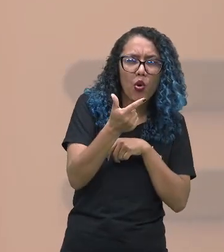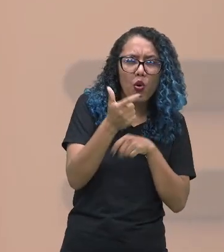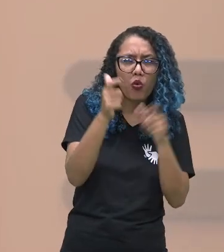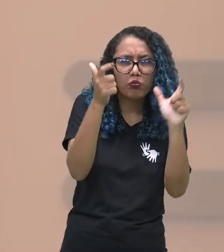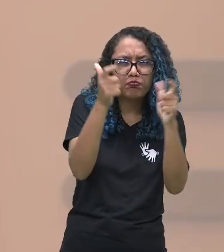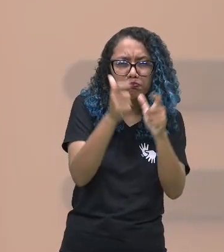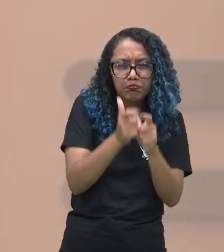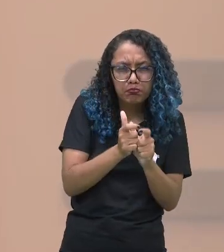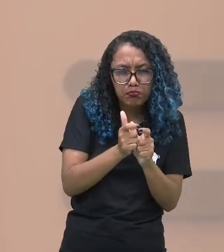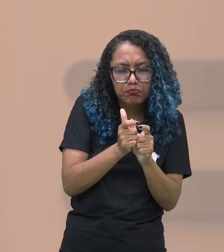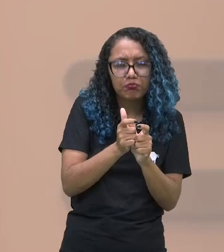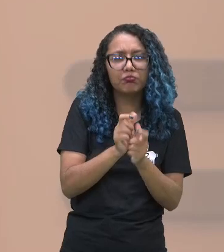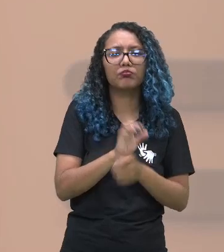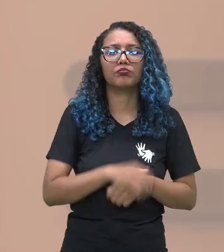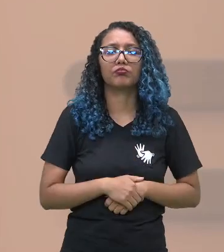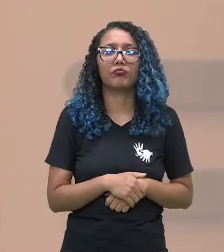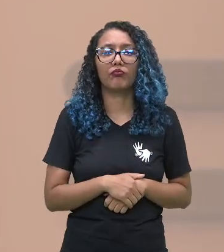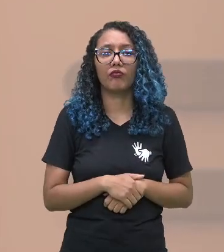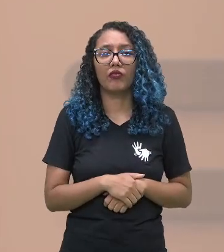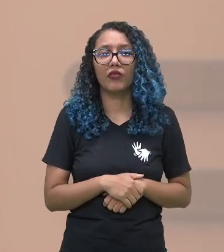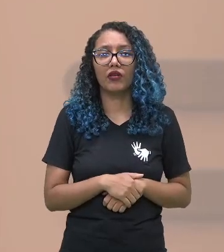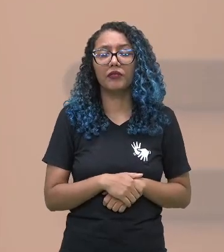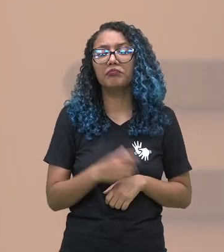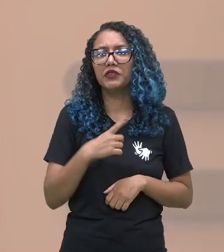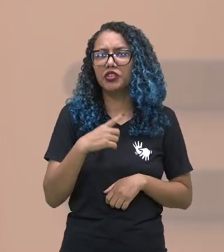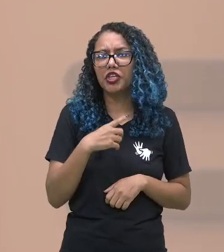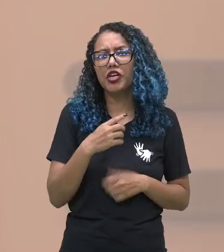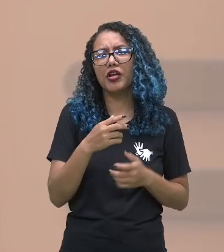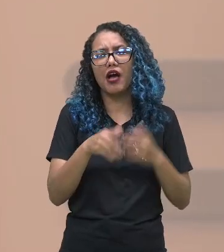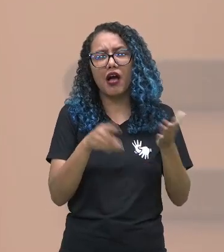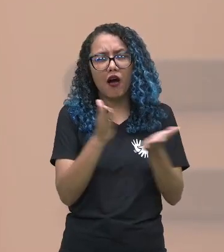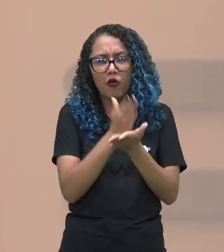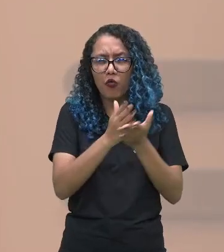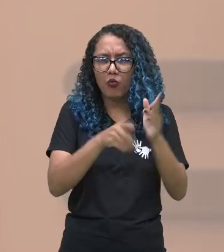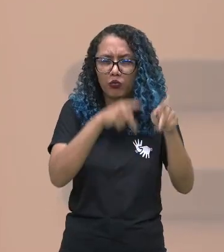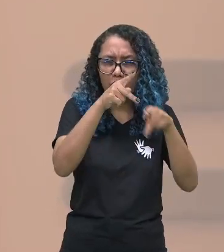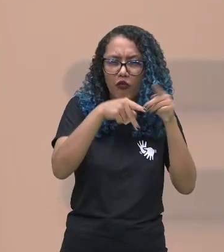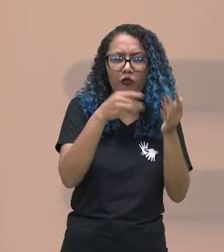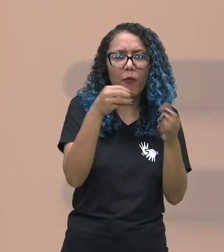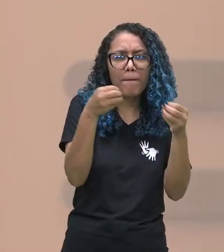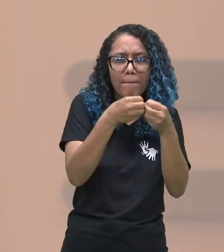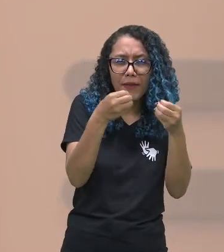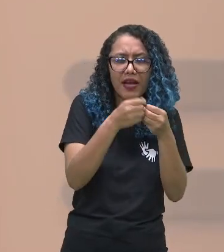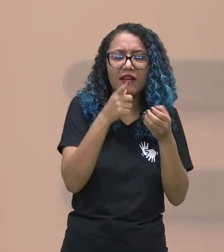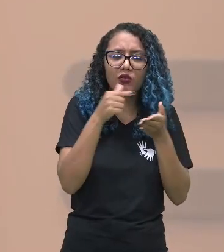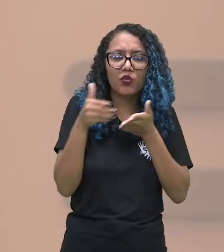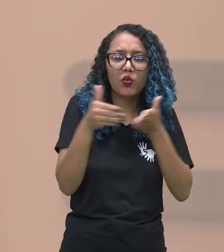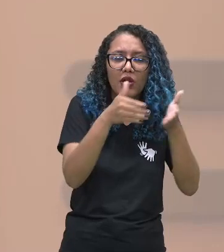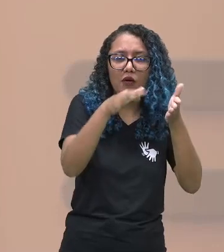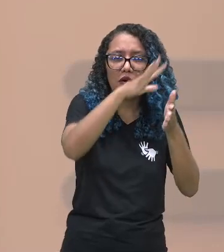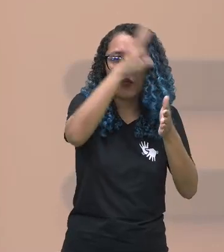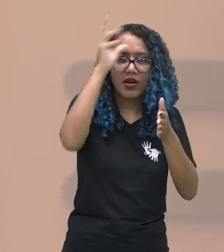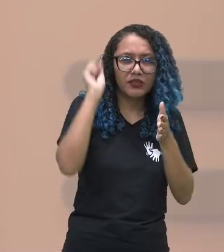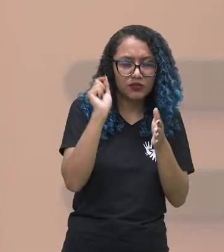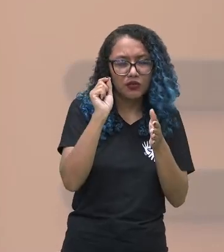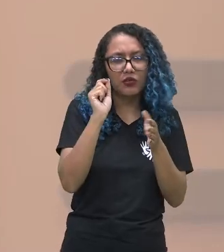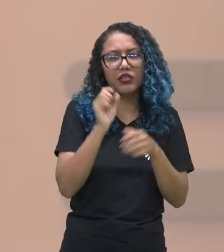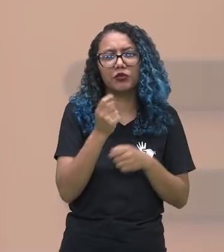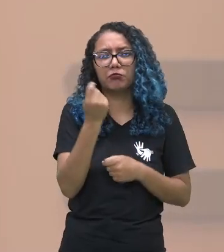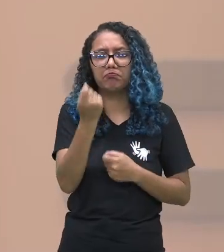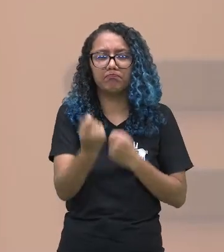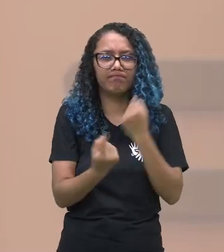os altos afluentes do Amazonas. Fora isso, havia pouca população,